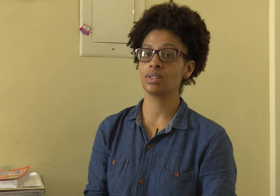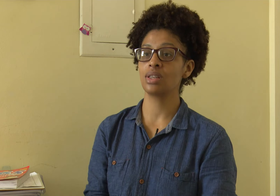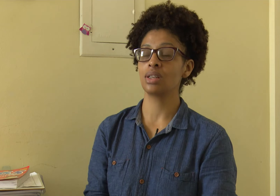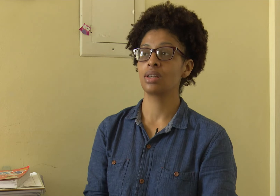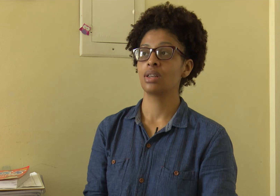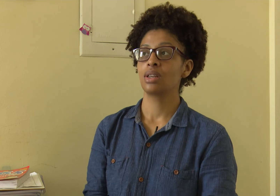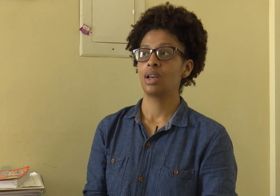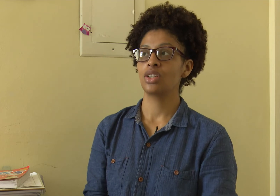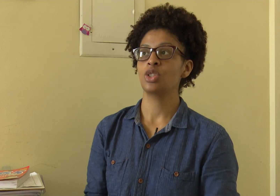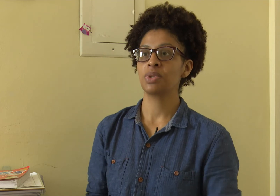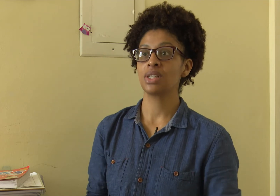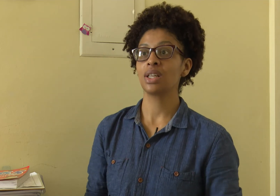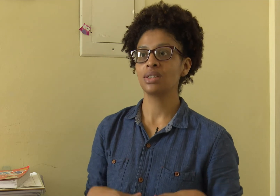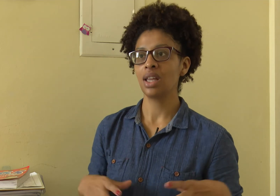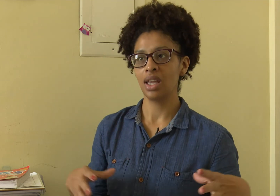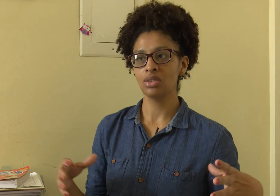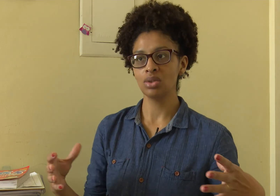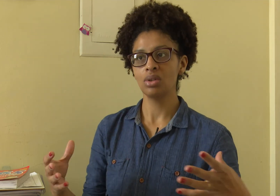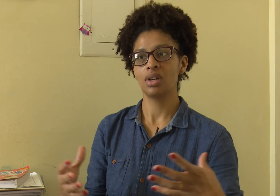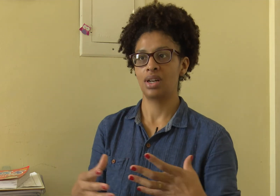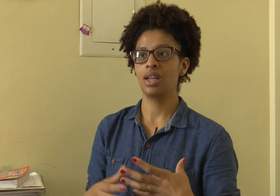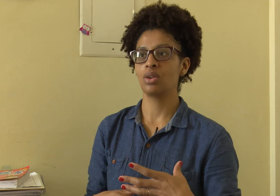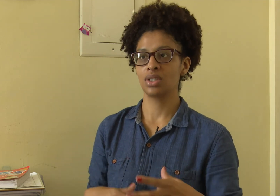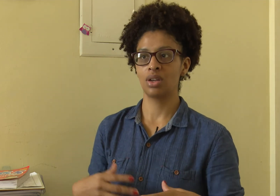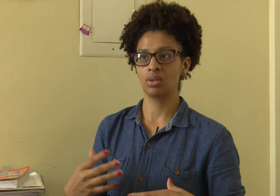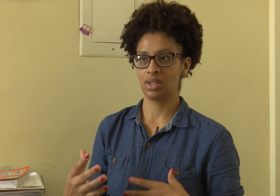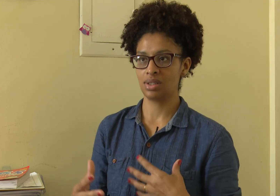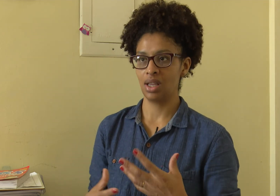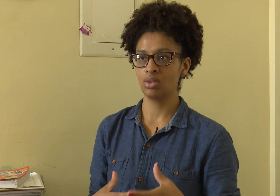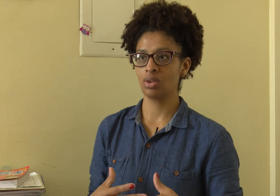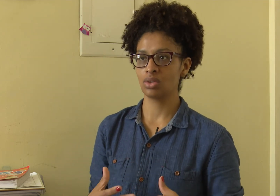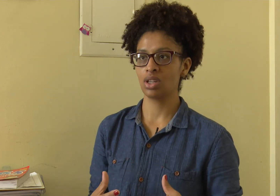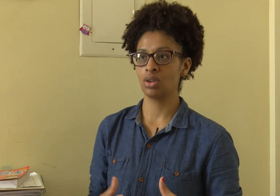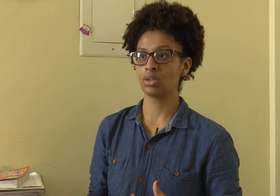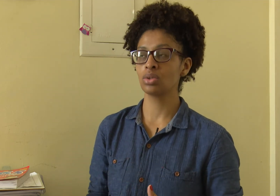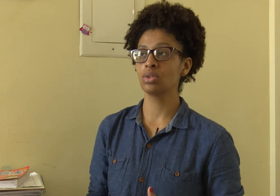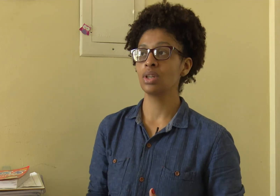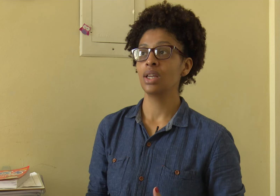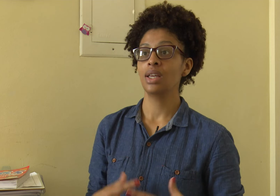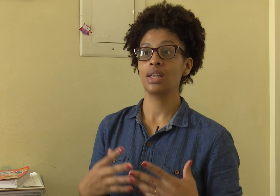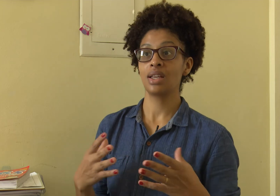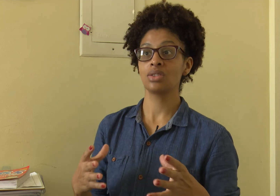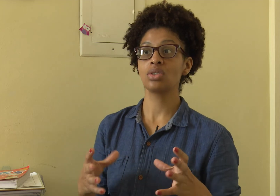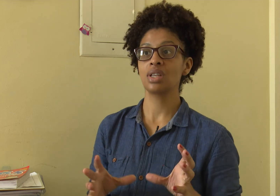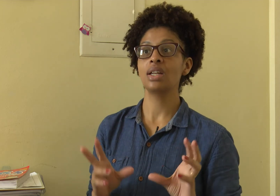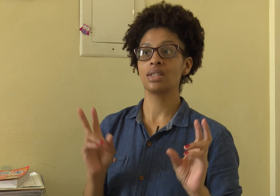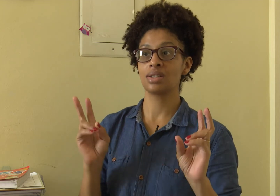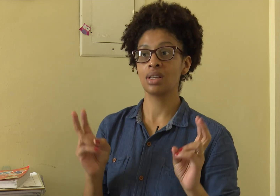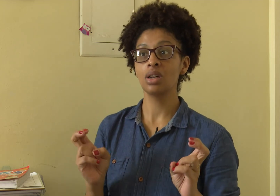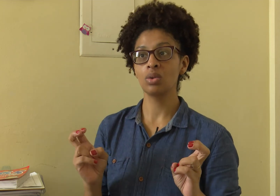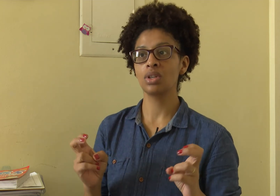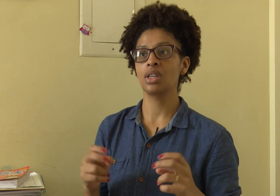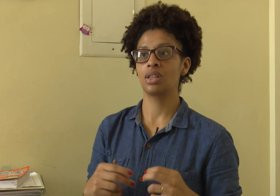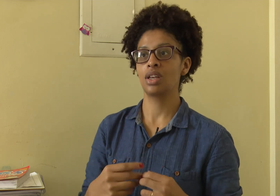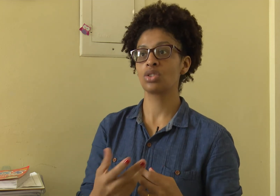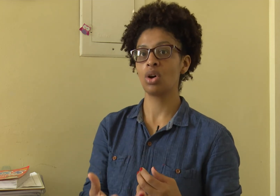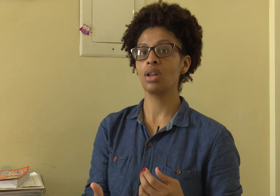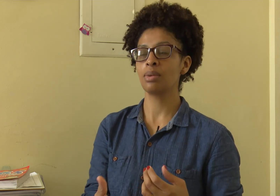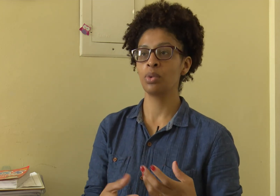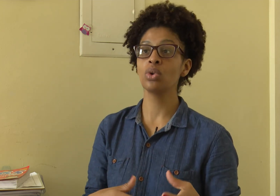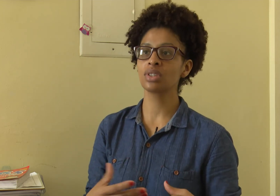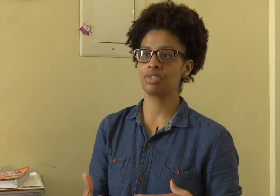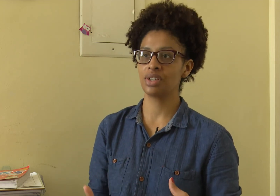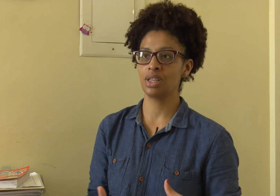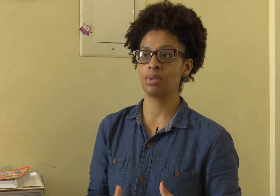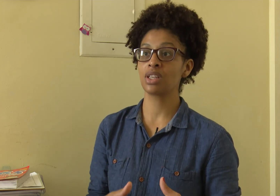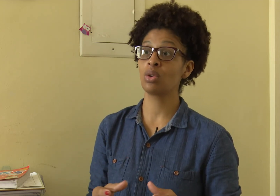mente que assim, a gente precisa estar atento, né, ao que está acontecendo ao nosso redor tudo, e que essa socialização que a